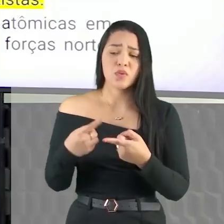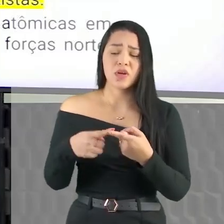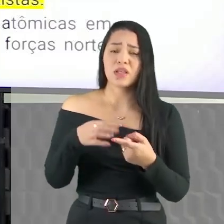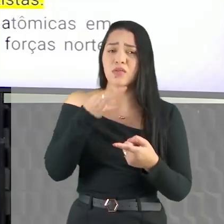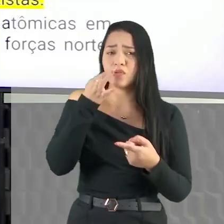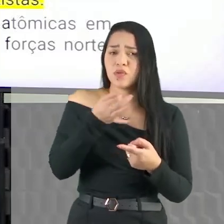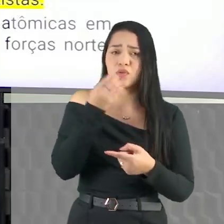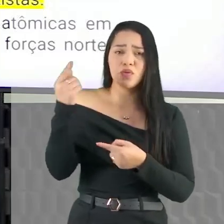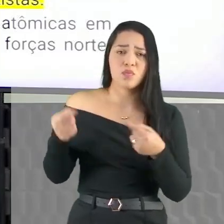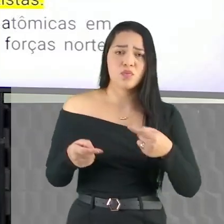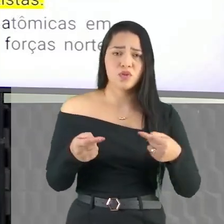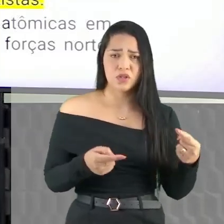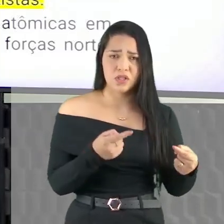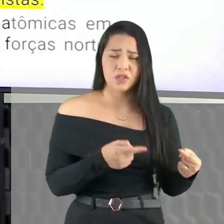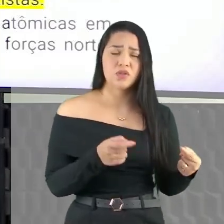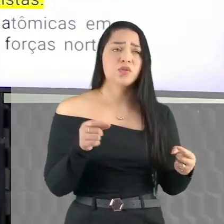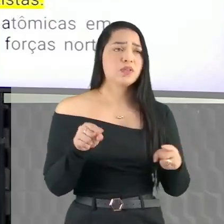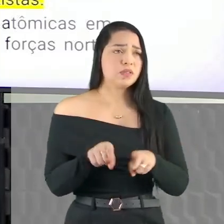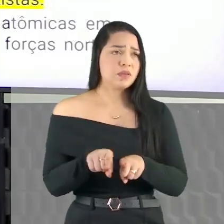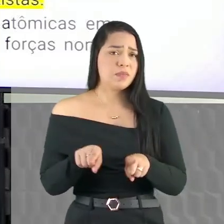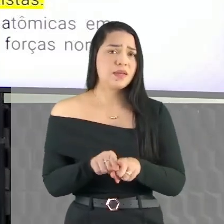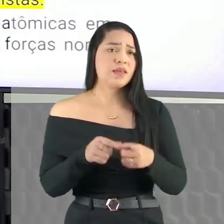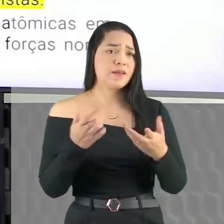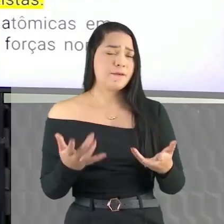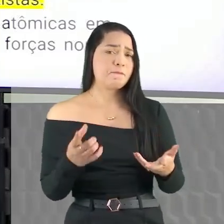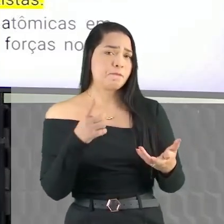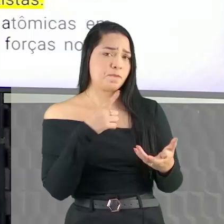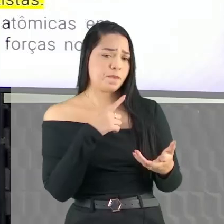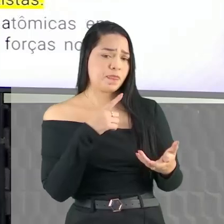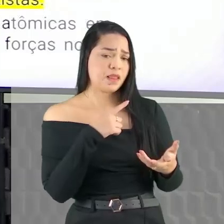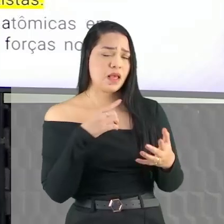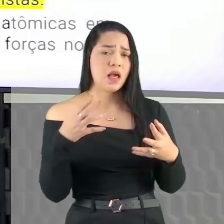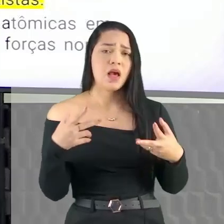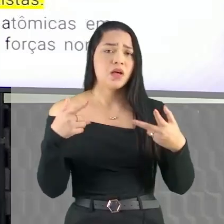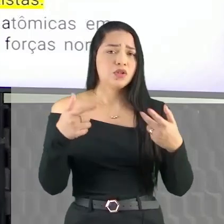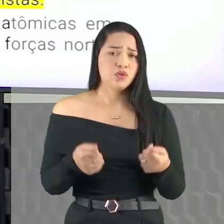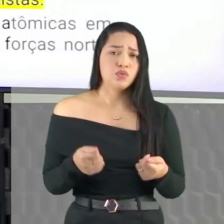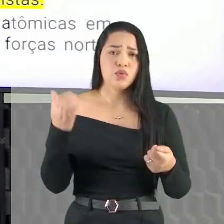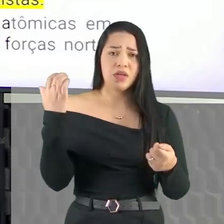discurso político e que esse discurso político, então, trazia